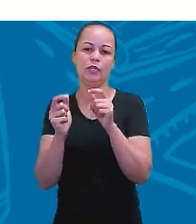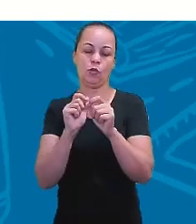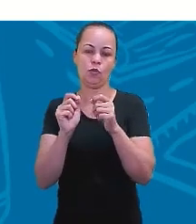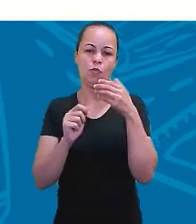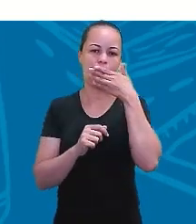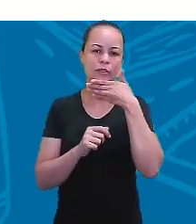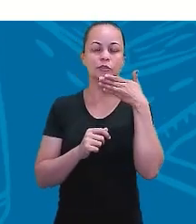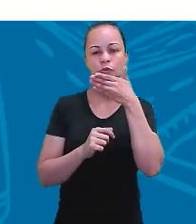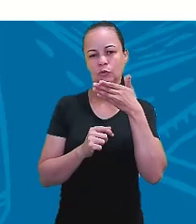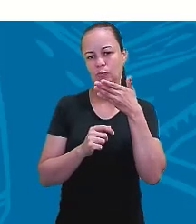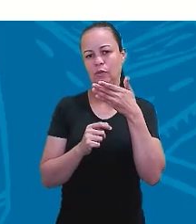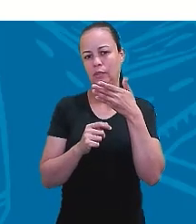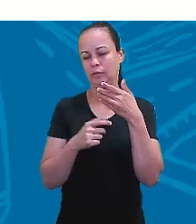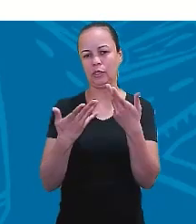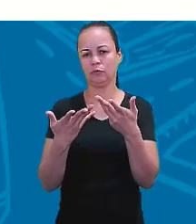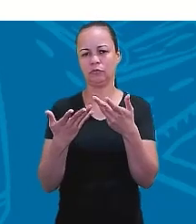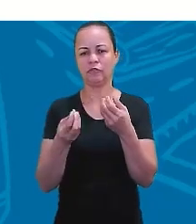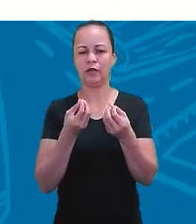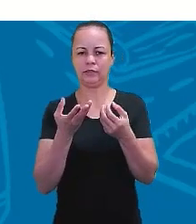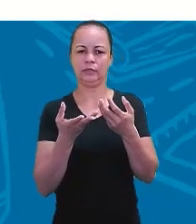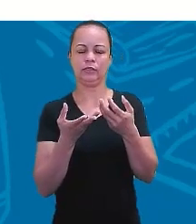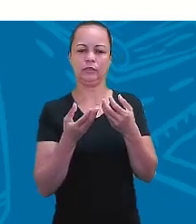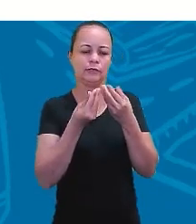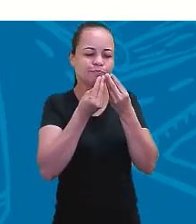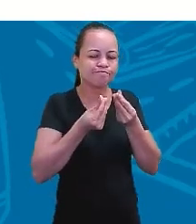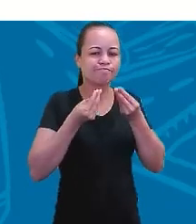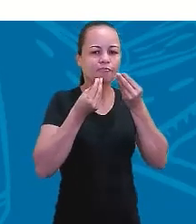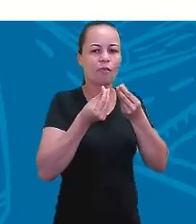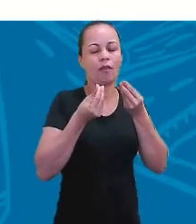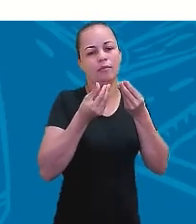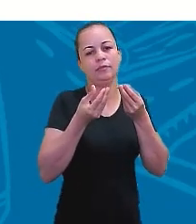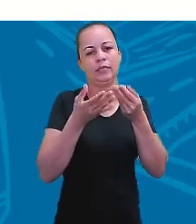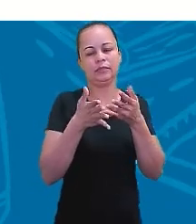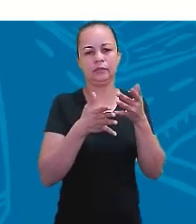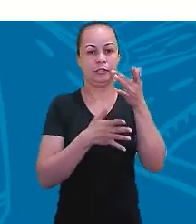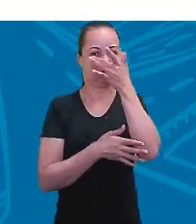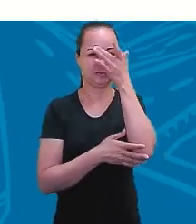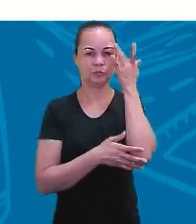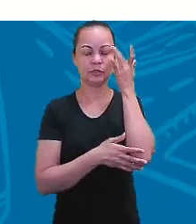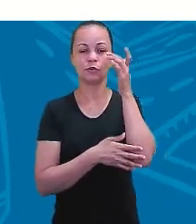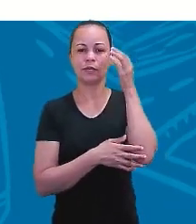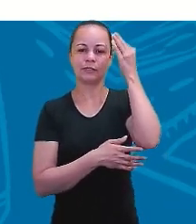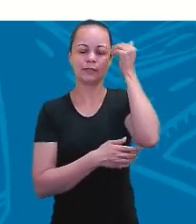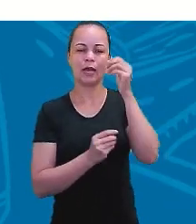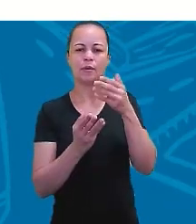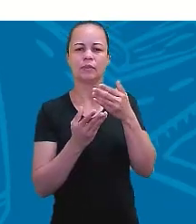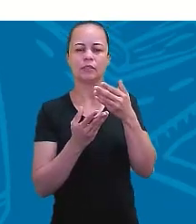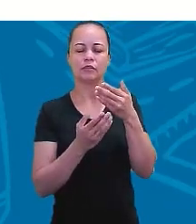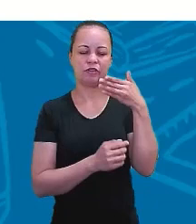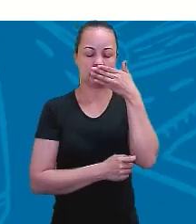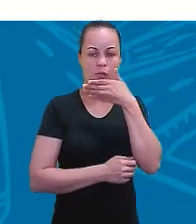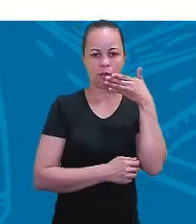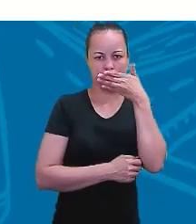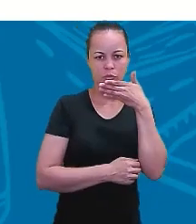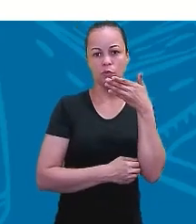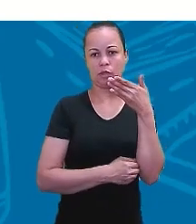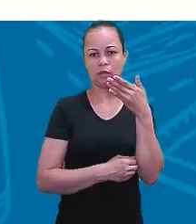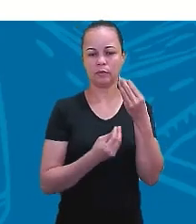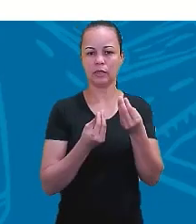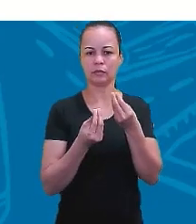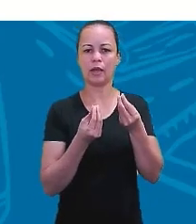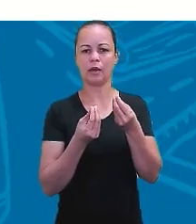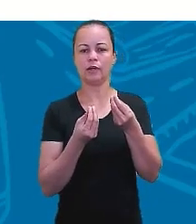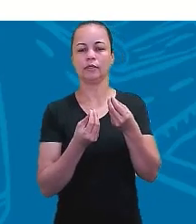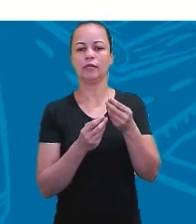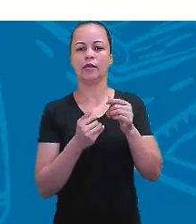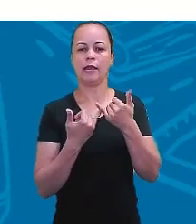tanto faz ele ser apreciado, porque todo mundo sabe que o que faz o açúcar ser, além, claro, pelo caráter